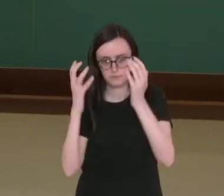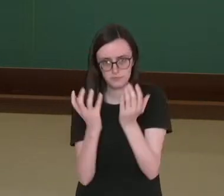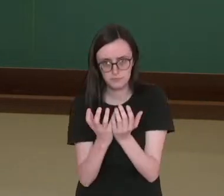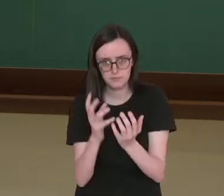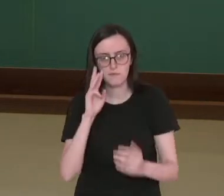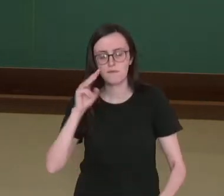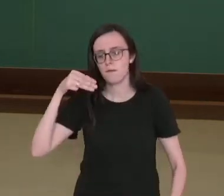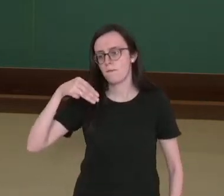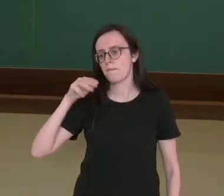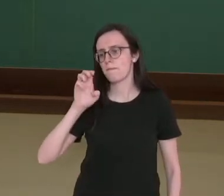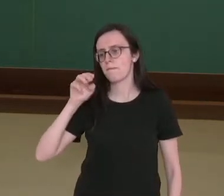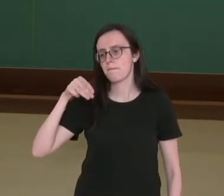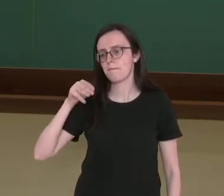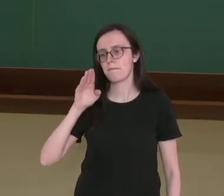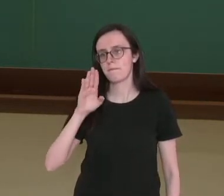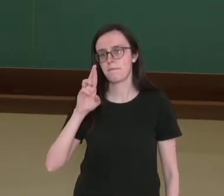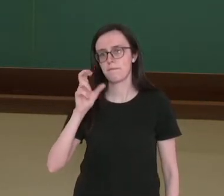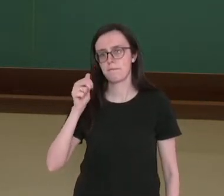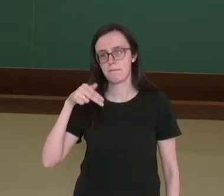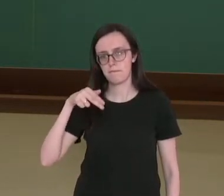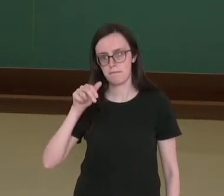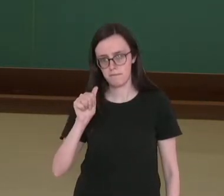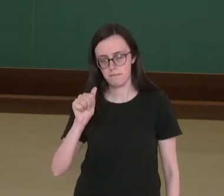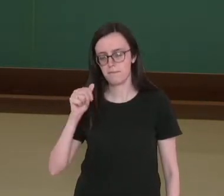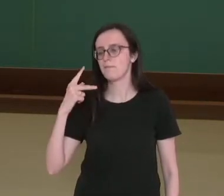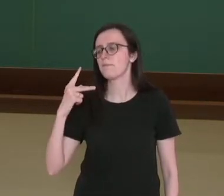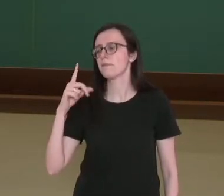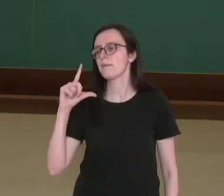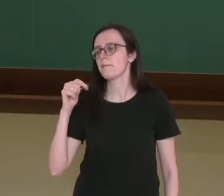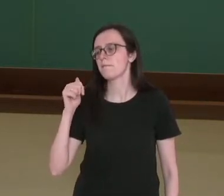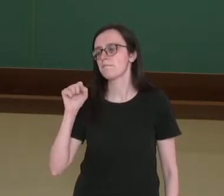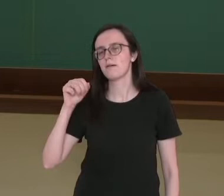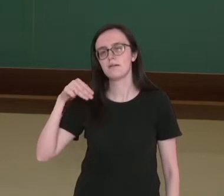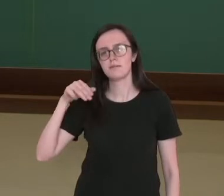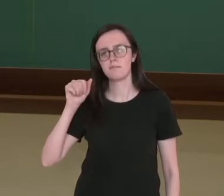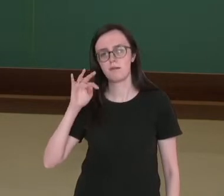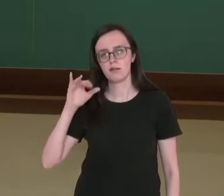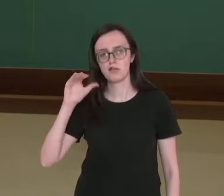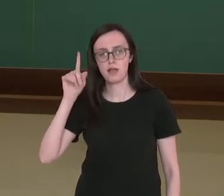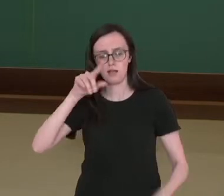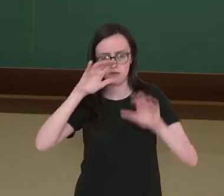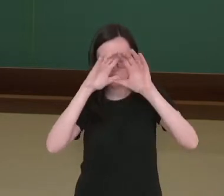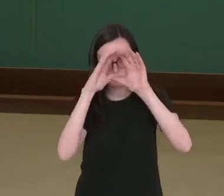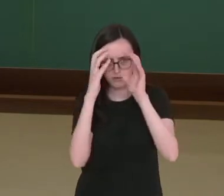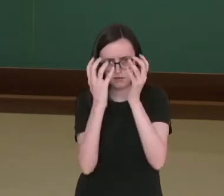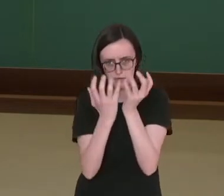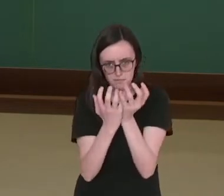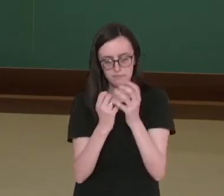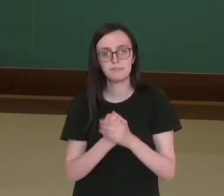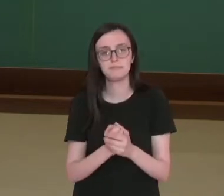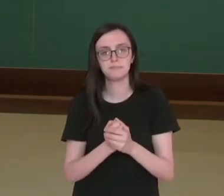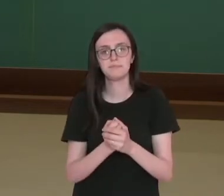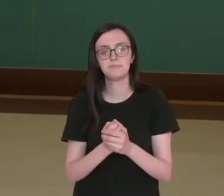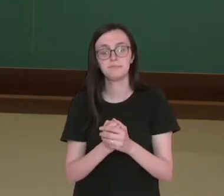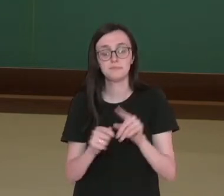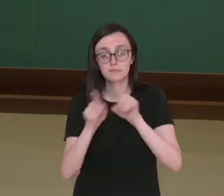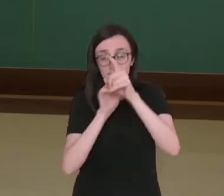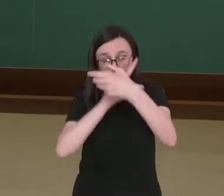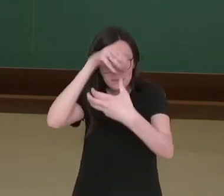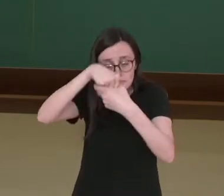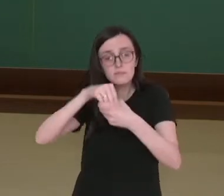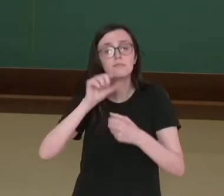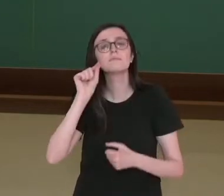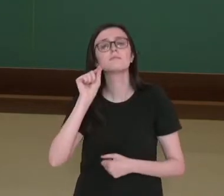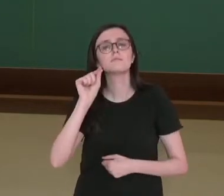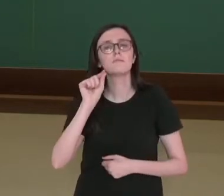plasmática, que é a estrutura que vai envolver a célula. Ela tem dentro dessa célula,